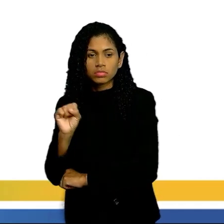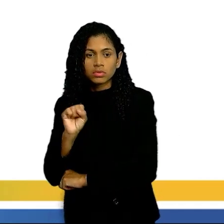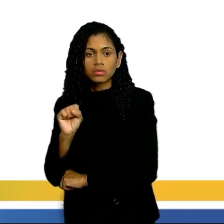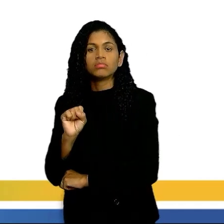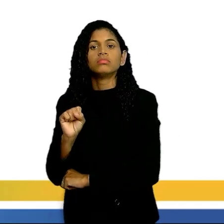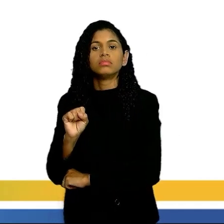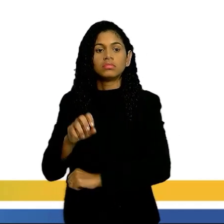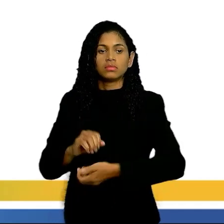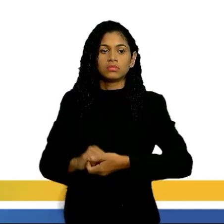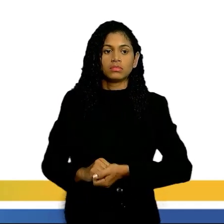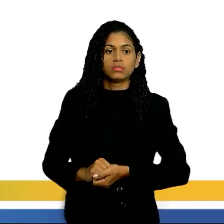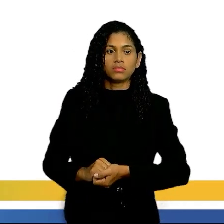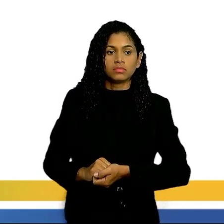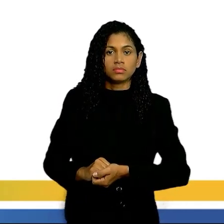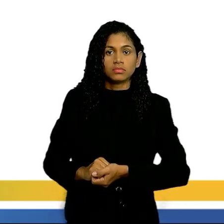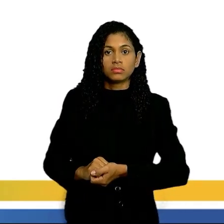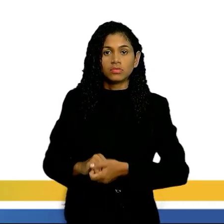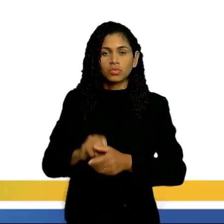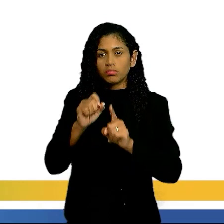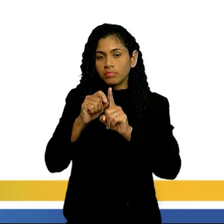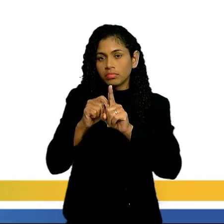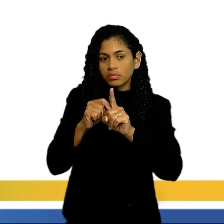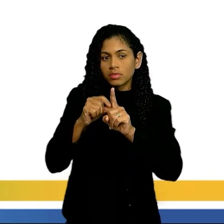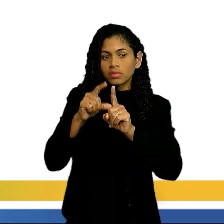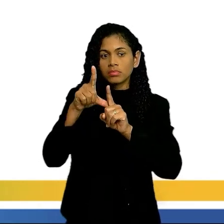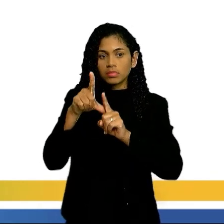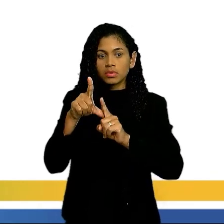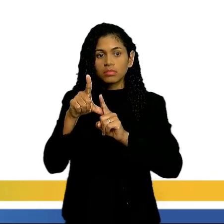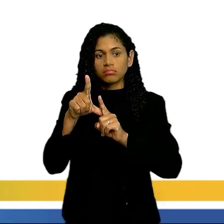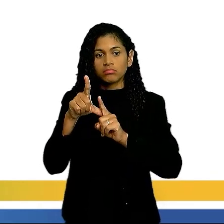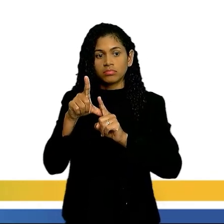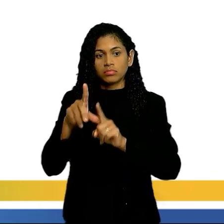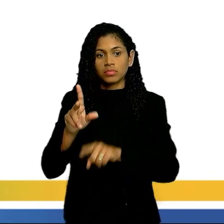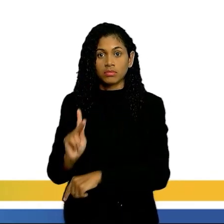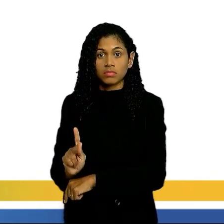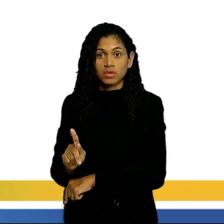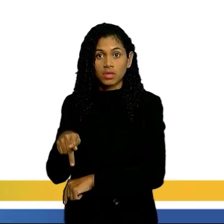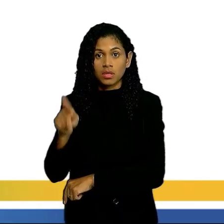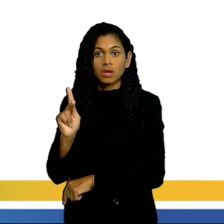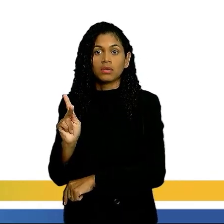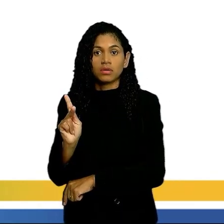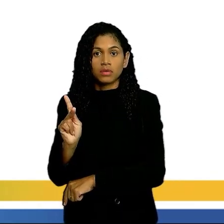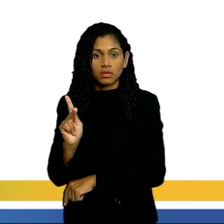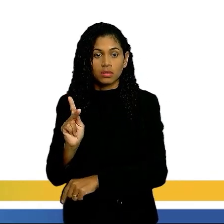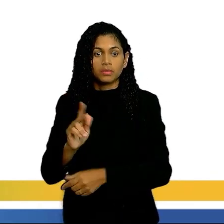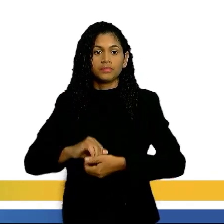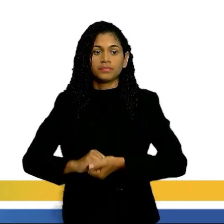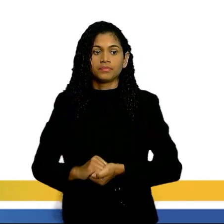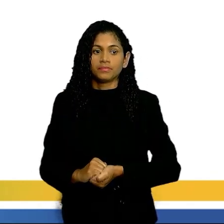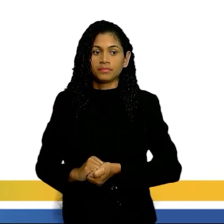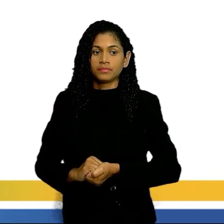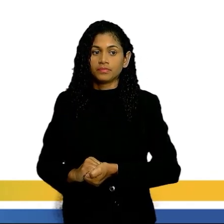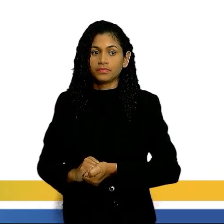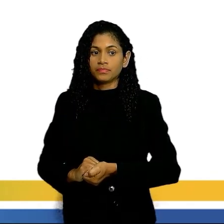S. Temperatura, Kelvin, que é representado pela letra K.